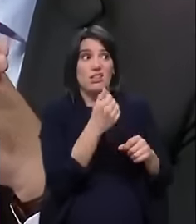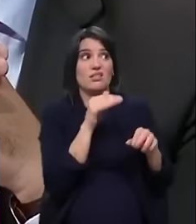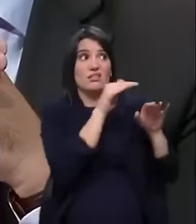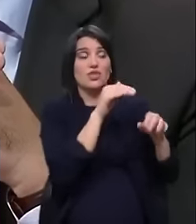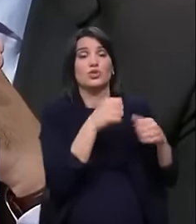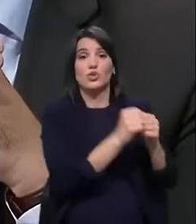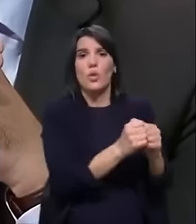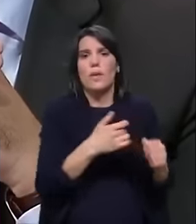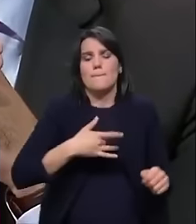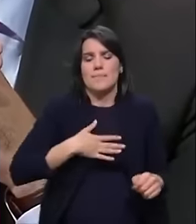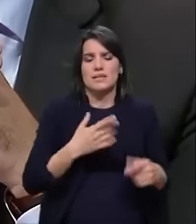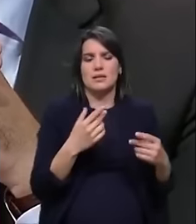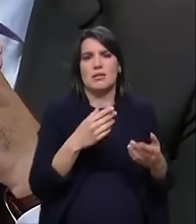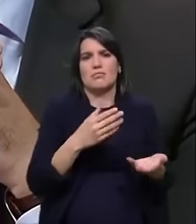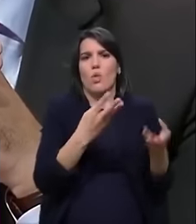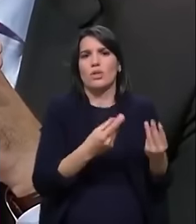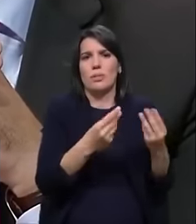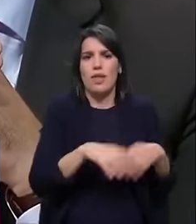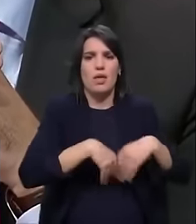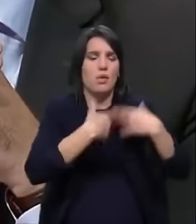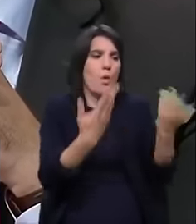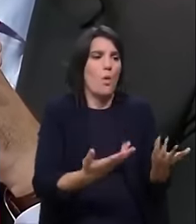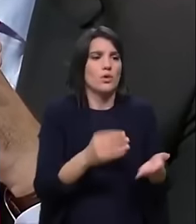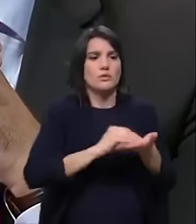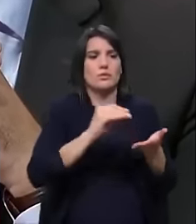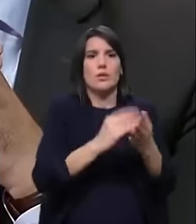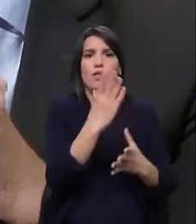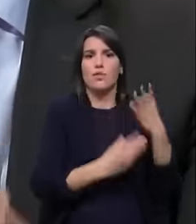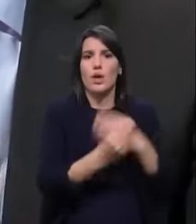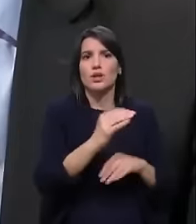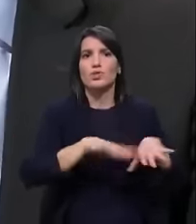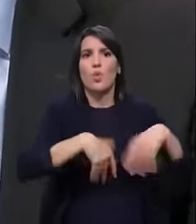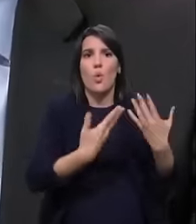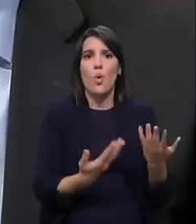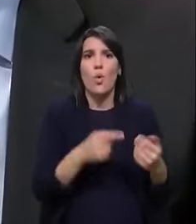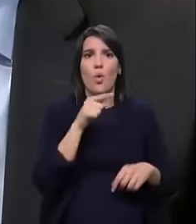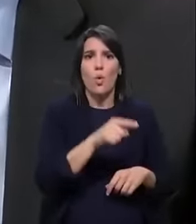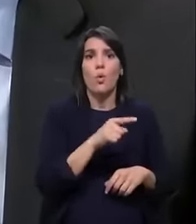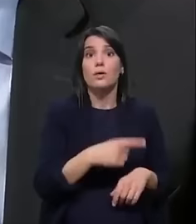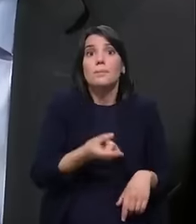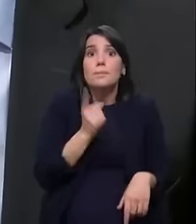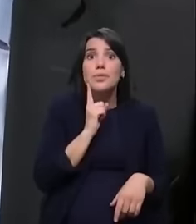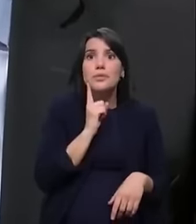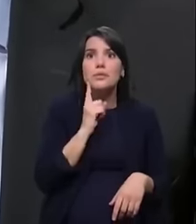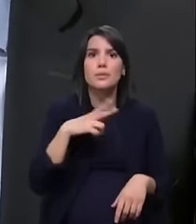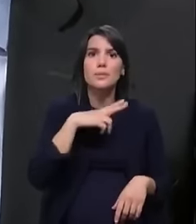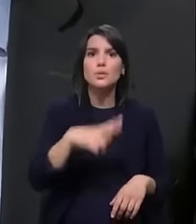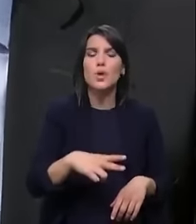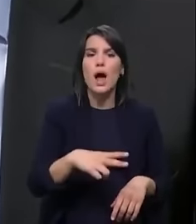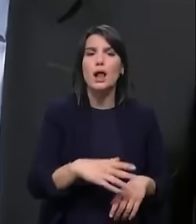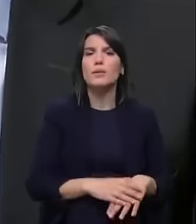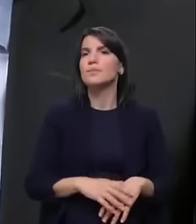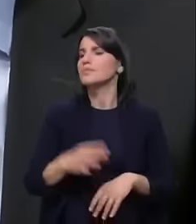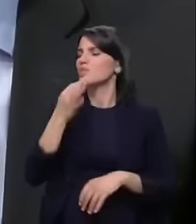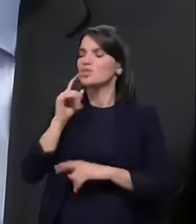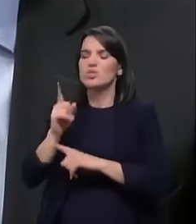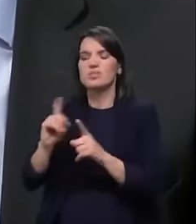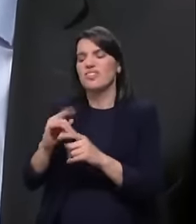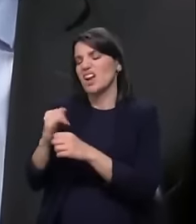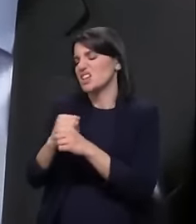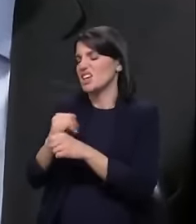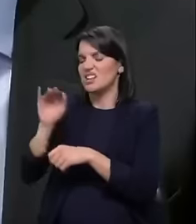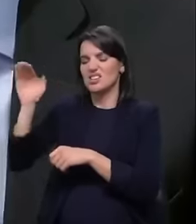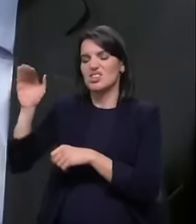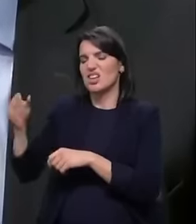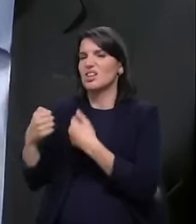de contabilidade, seja de um escritório de advogados, seja considerada ilegal em Portugal. Não é de offshores, nem do que você quer falar.